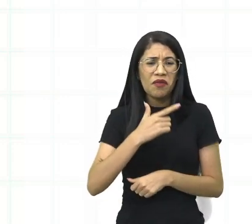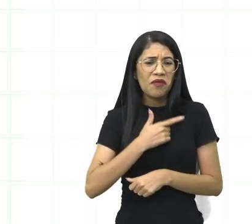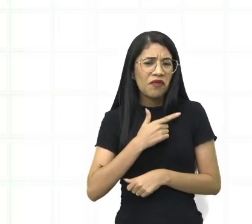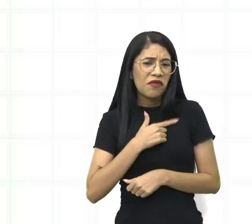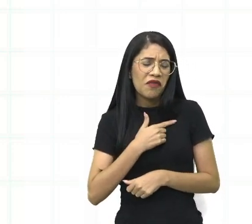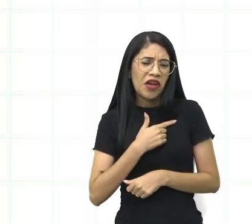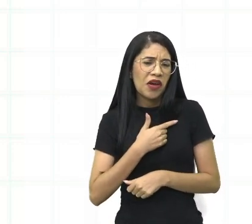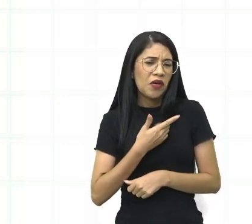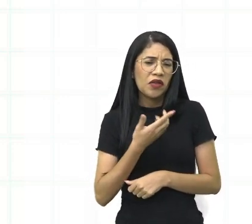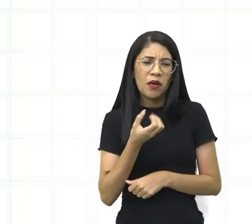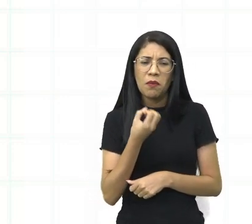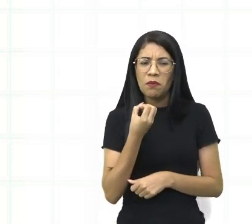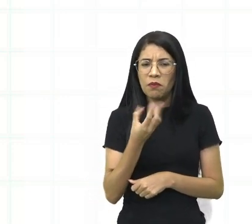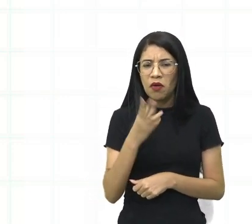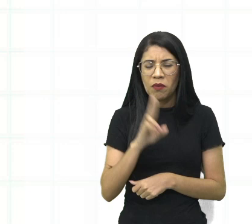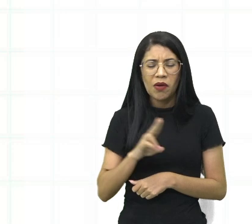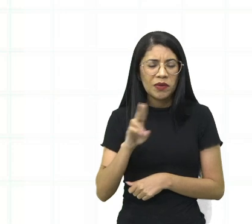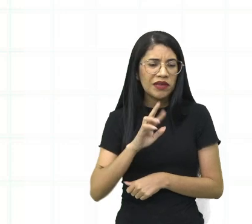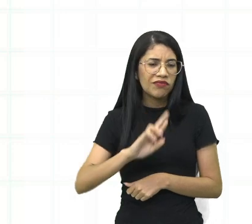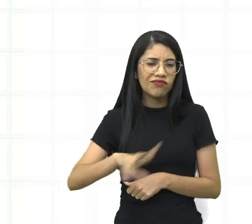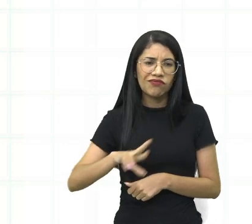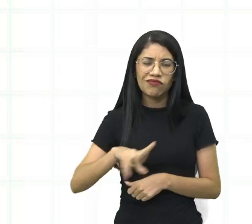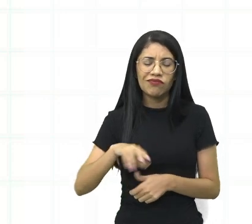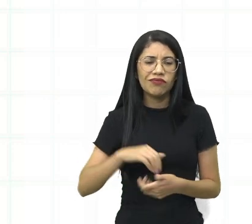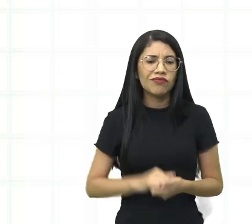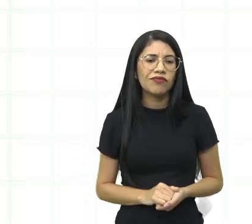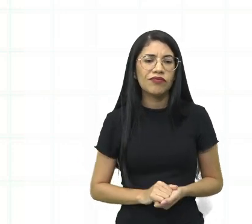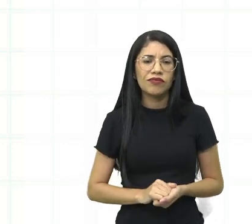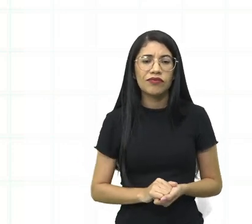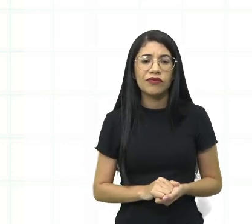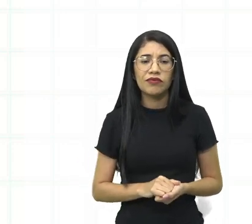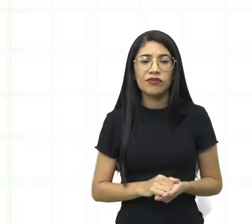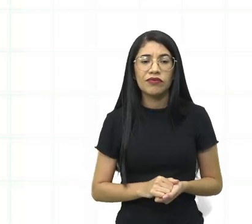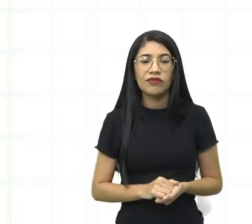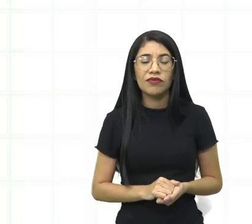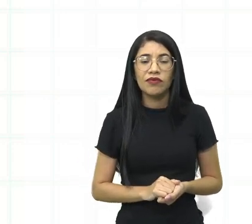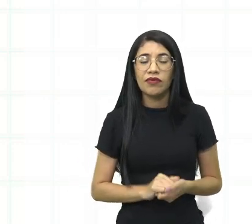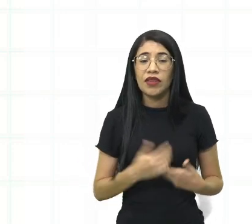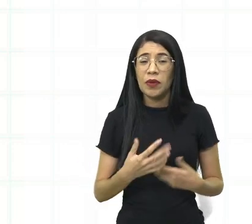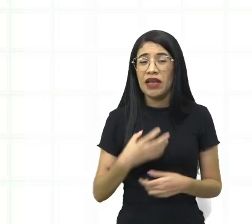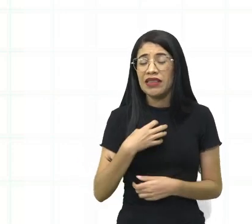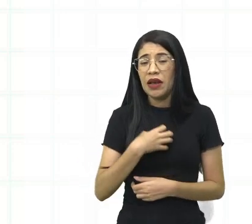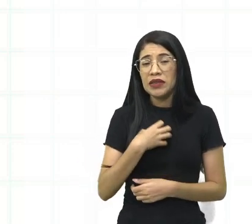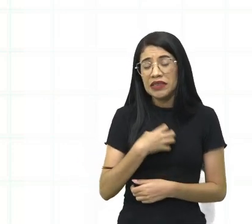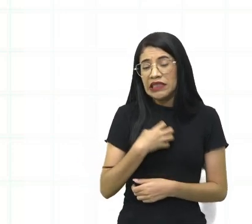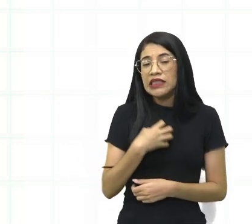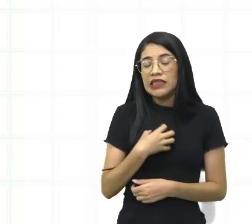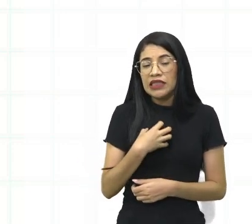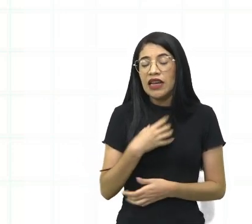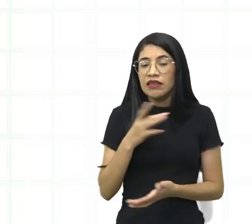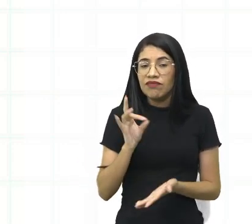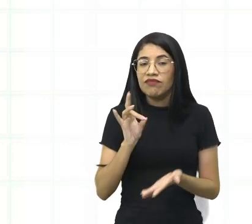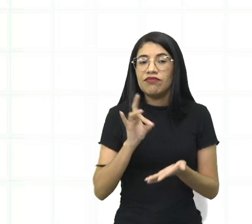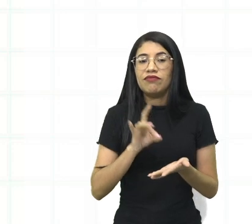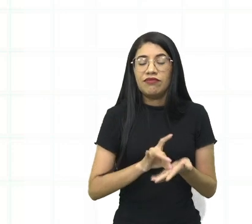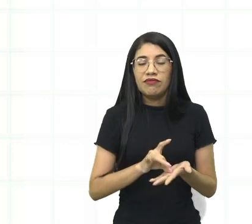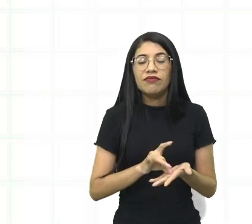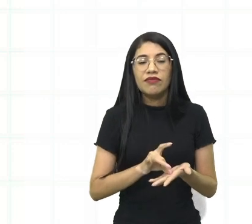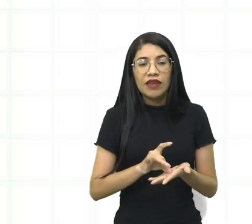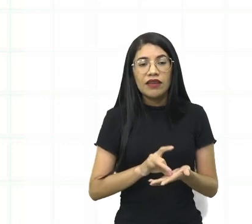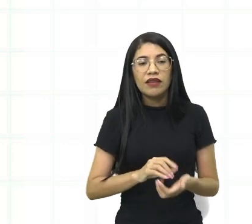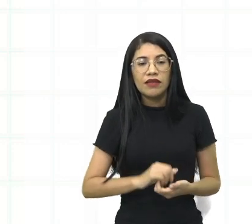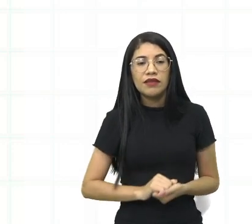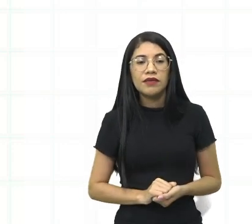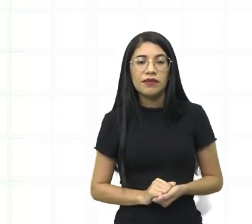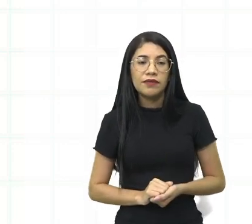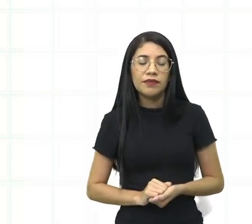tornando-o impróprio para o uso. Para ela estar muito indignada mesmo, olha, né, como diz um jeito